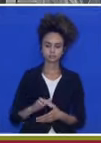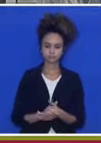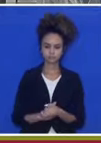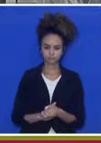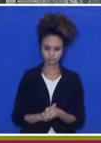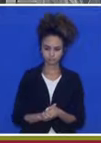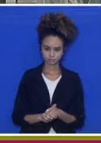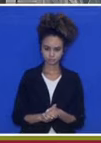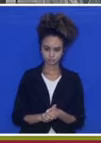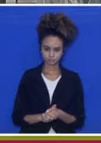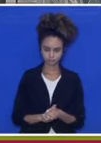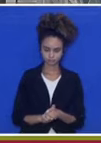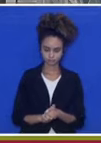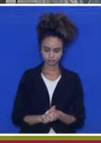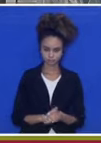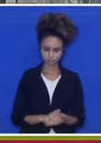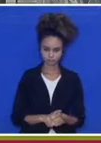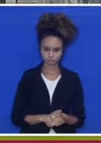09.